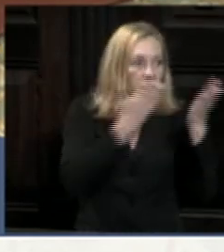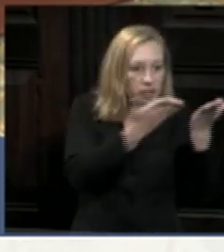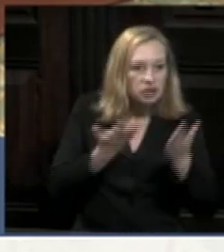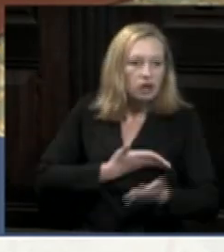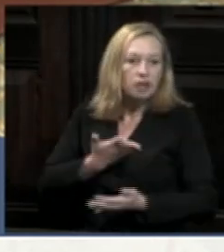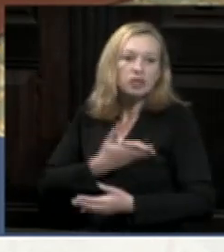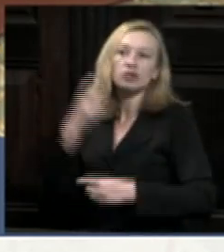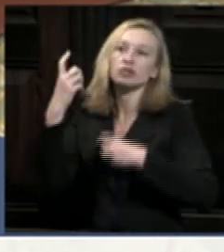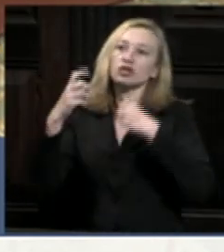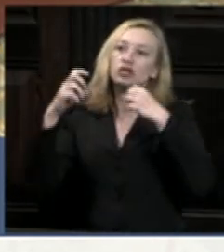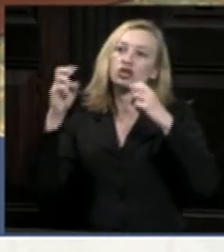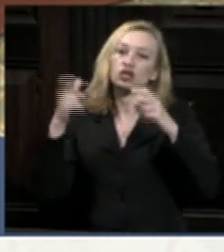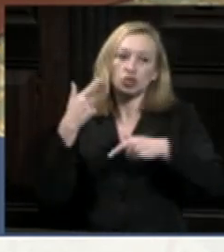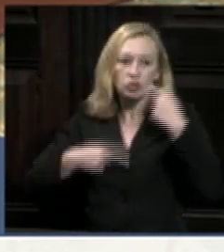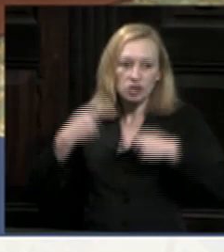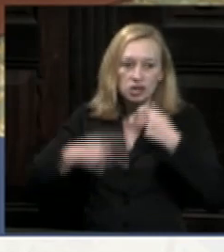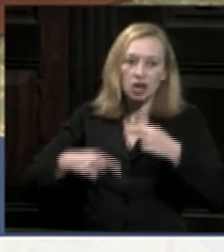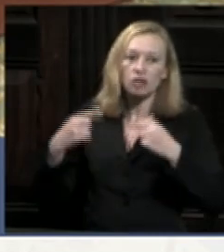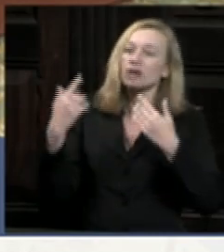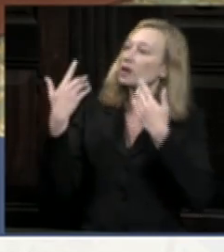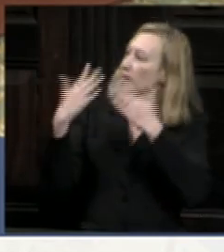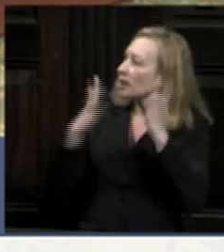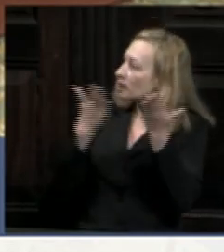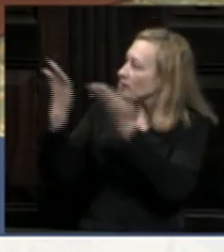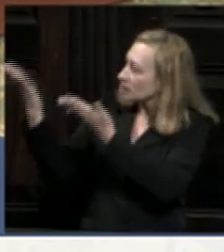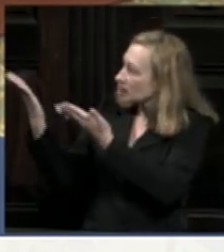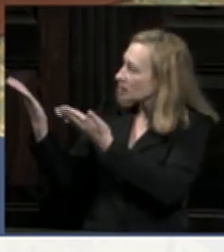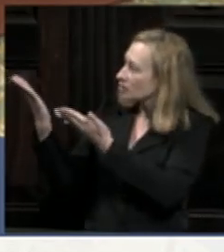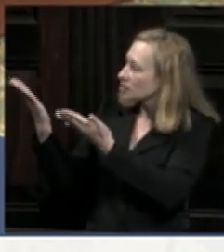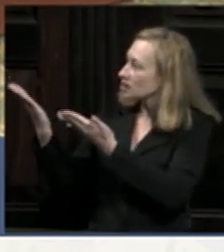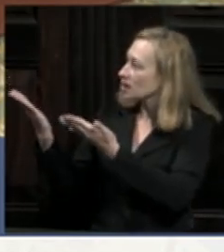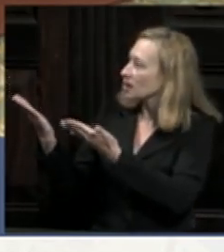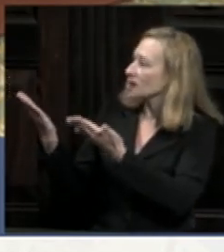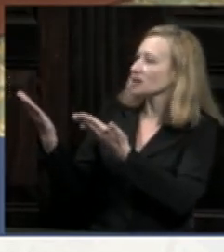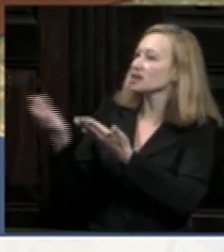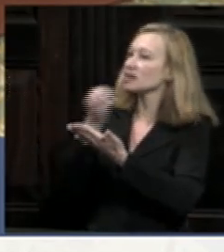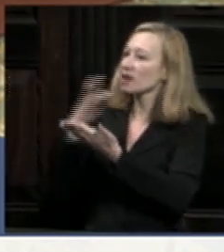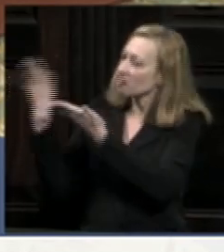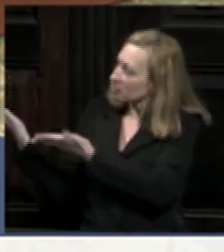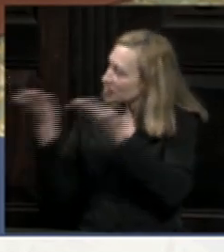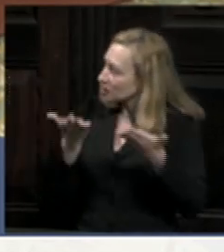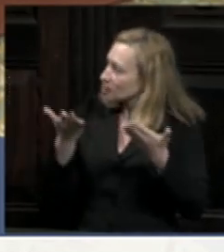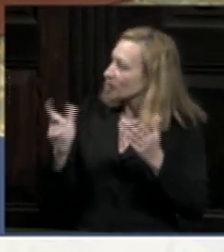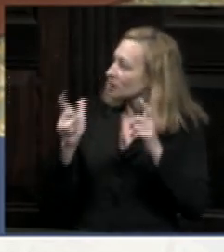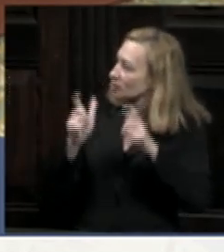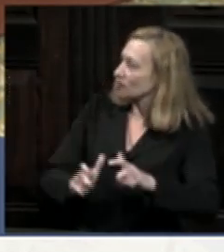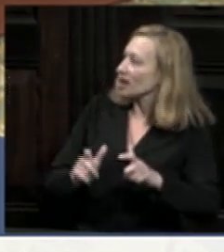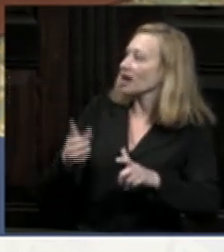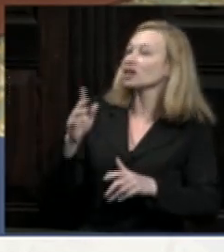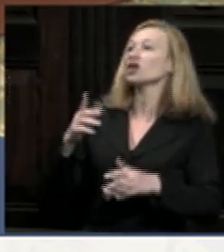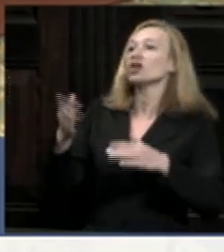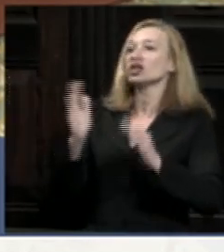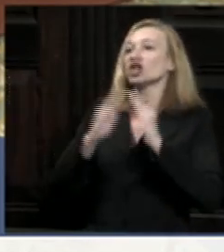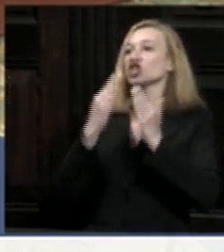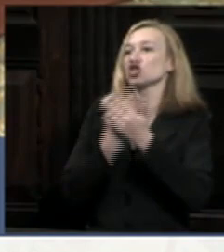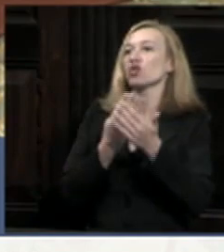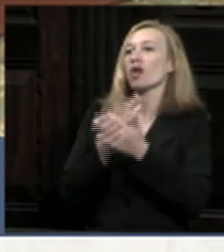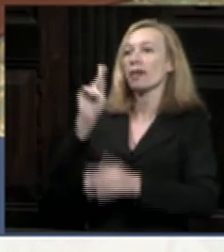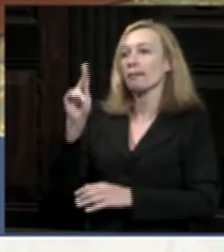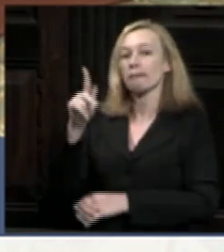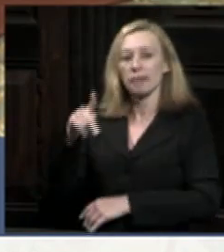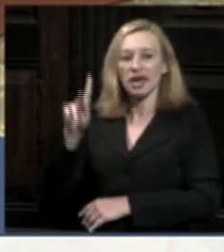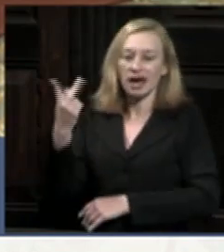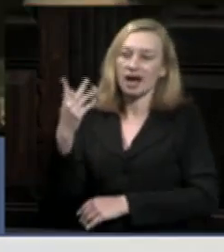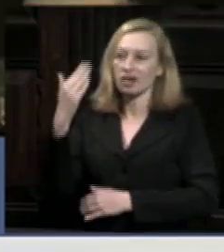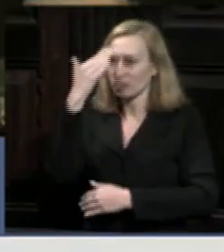e mais uma vez saúdo a participação dos estudantes e professores do colégio ph aqui na assembléia legislativa